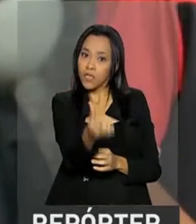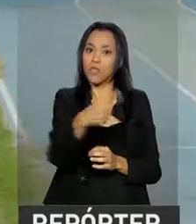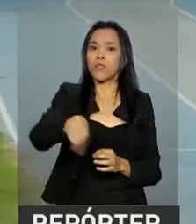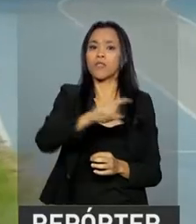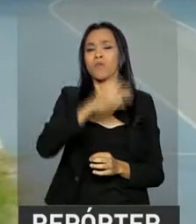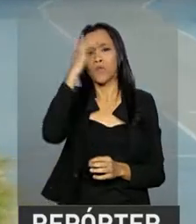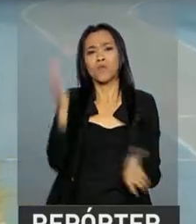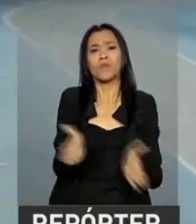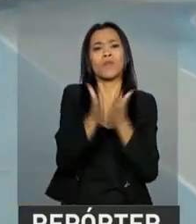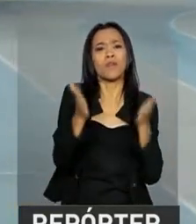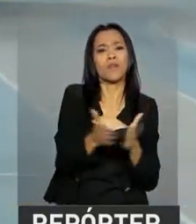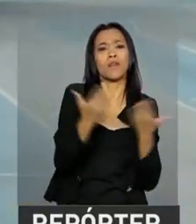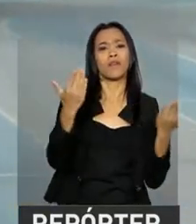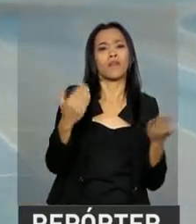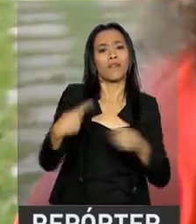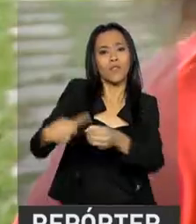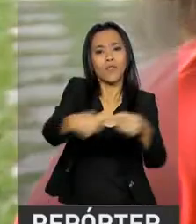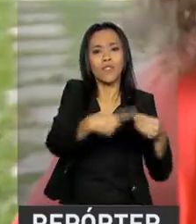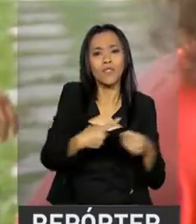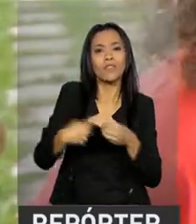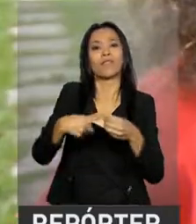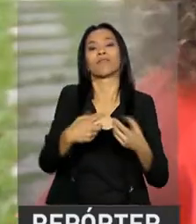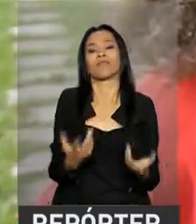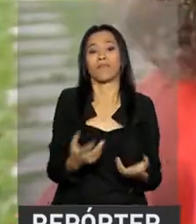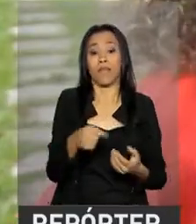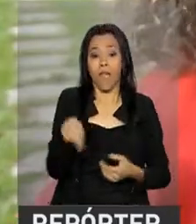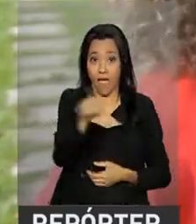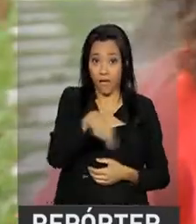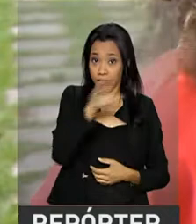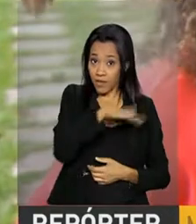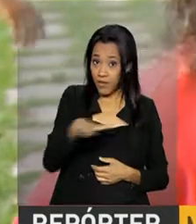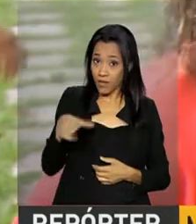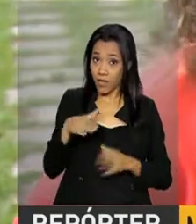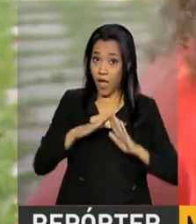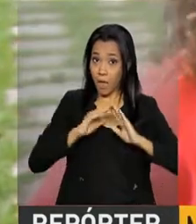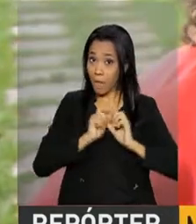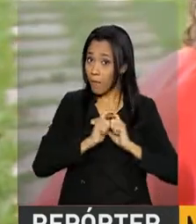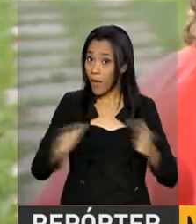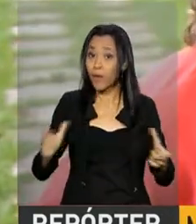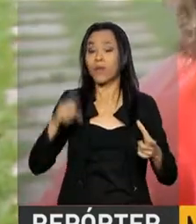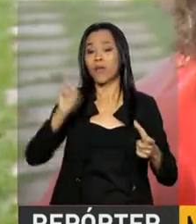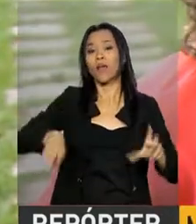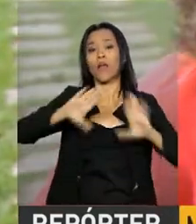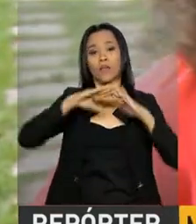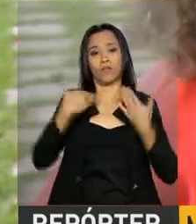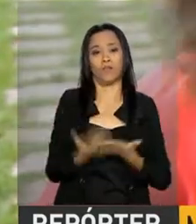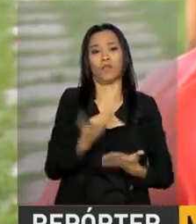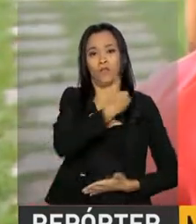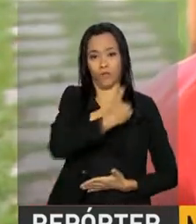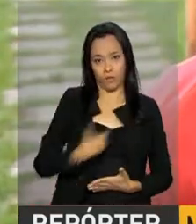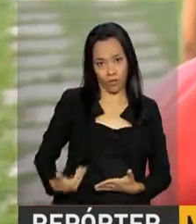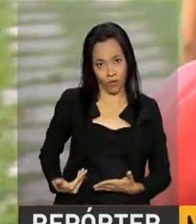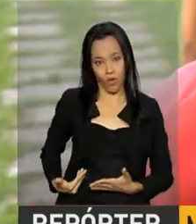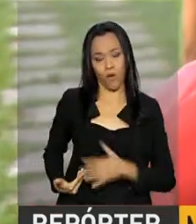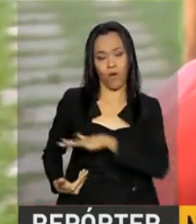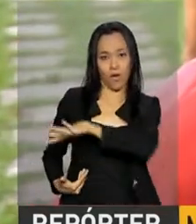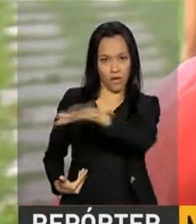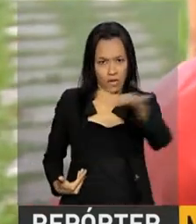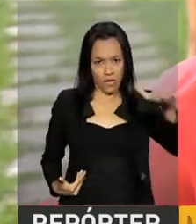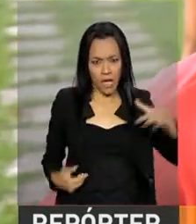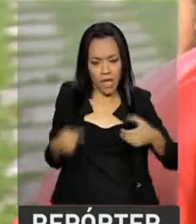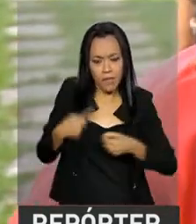correm atrás de um grande futuro essas crianças a maioria vêm de escolas públicas na região de